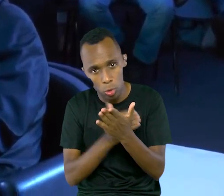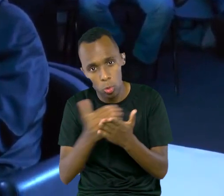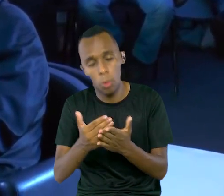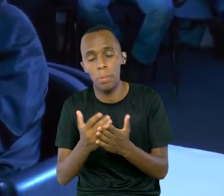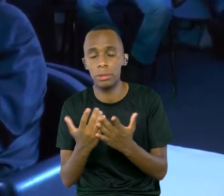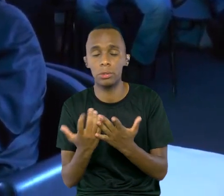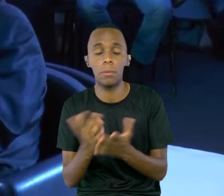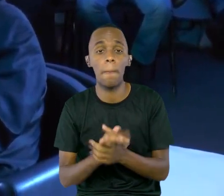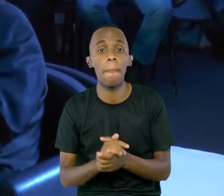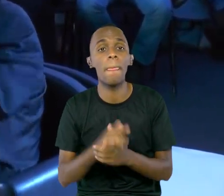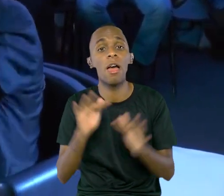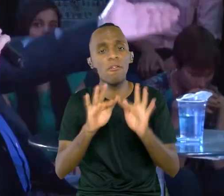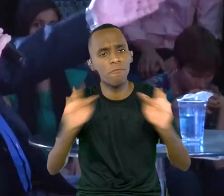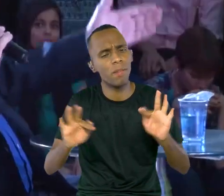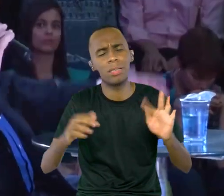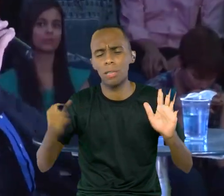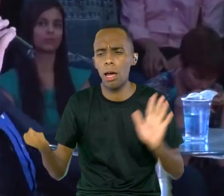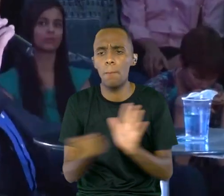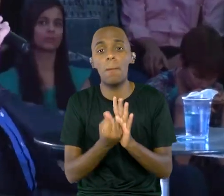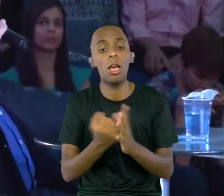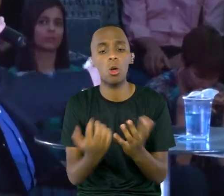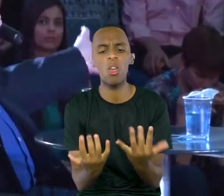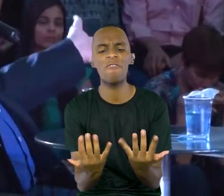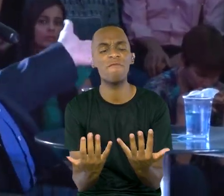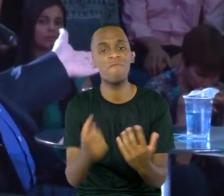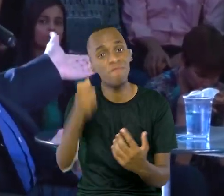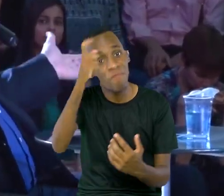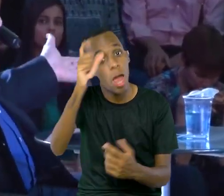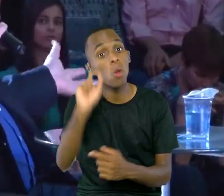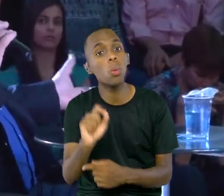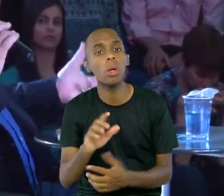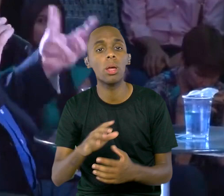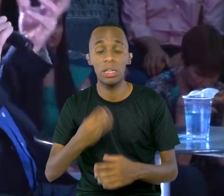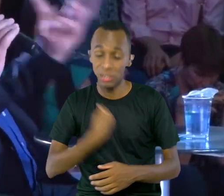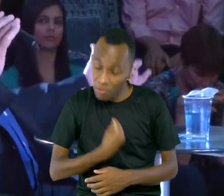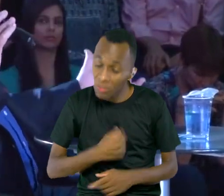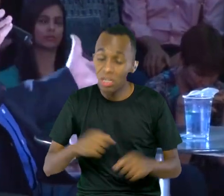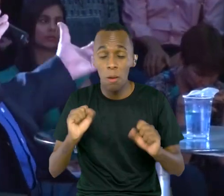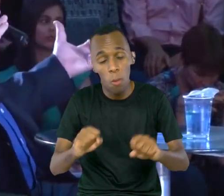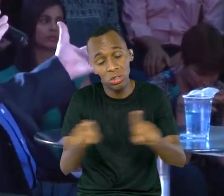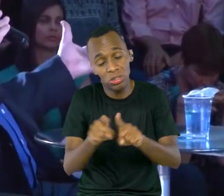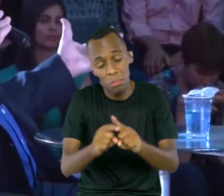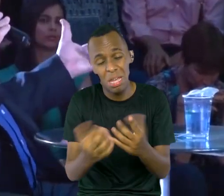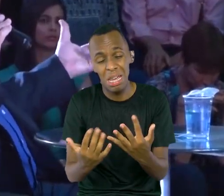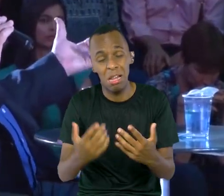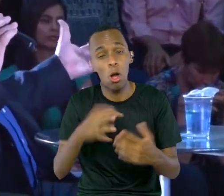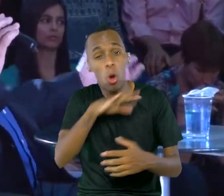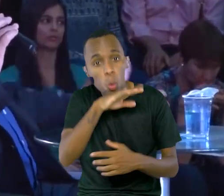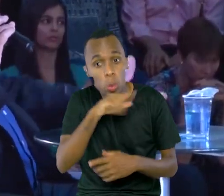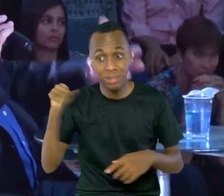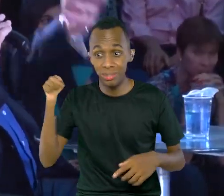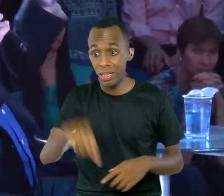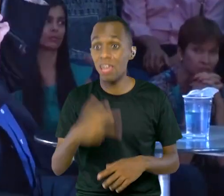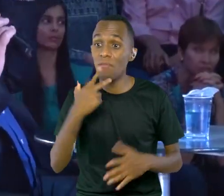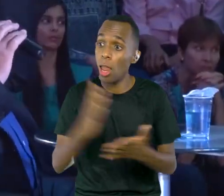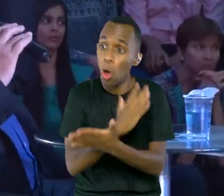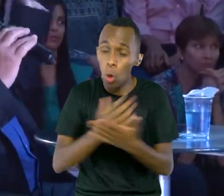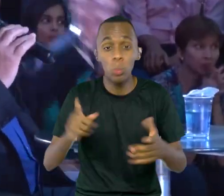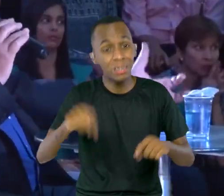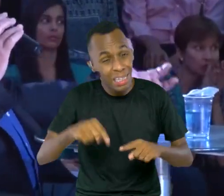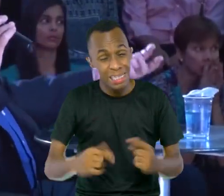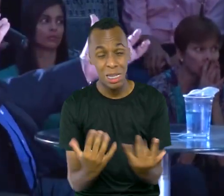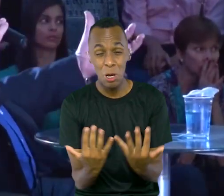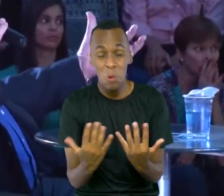comédia na parte inicial do inferno, a frase é clássica, o que é o inferno? E essa vida pode ser um inferno. E alguns dizem, isso aqui